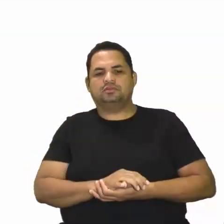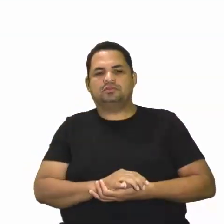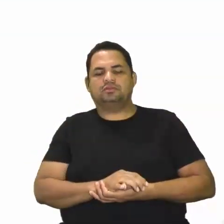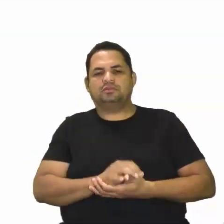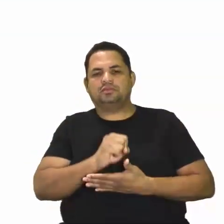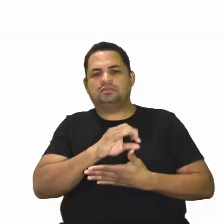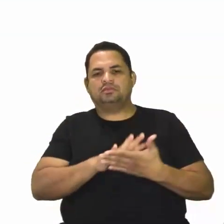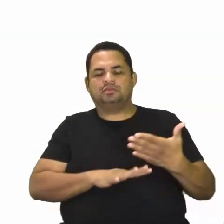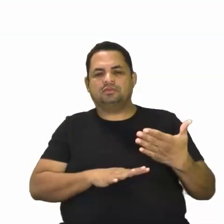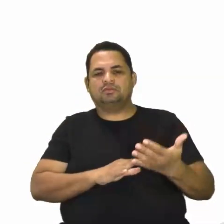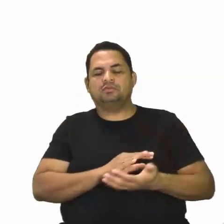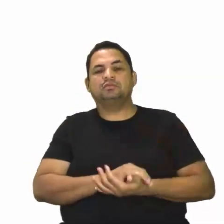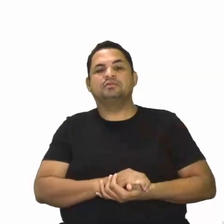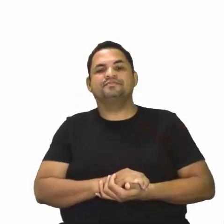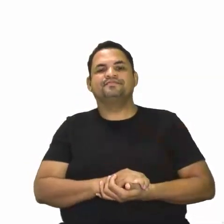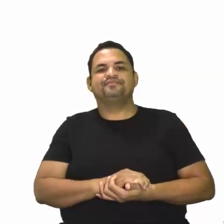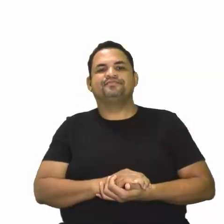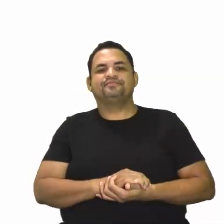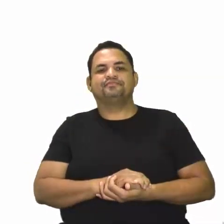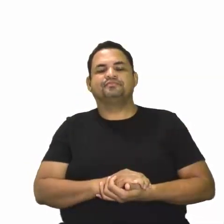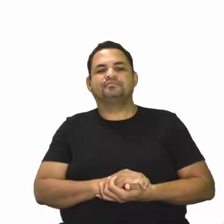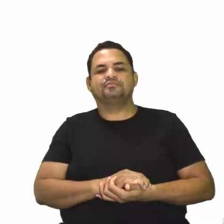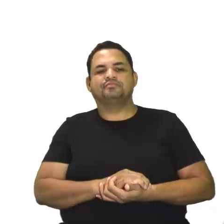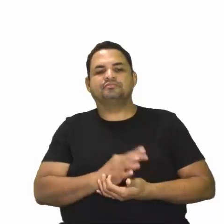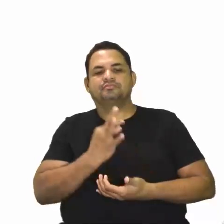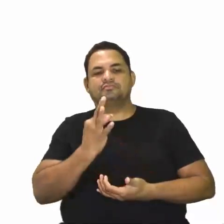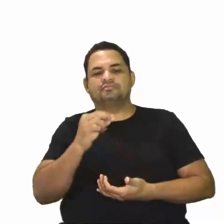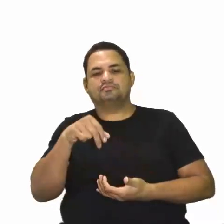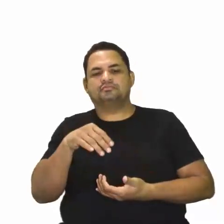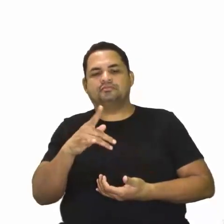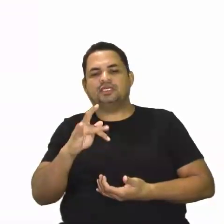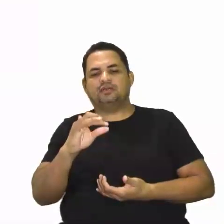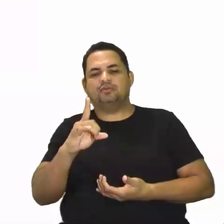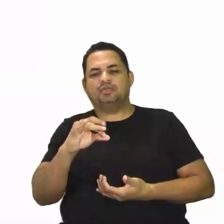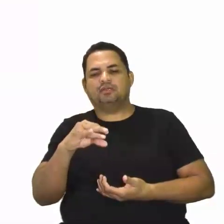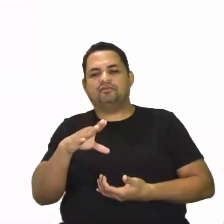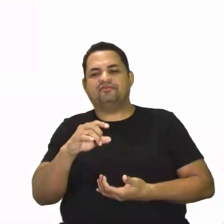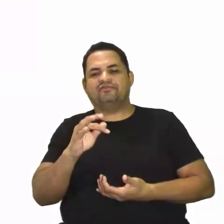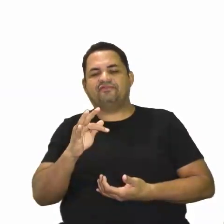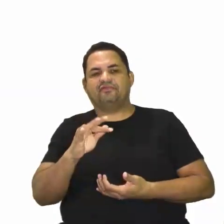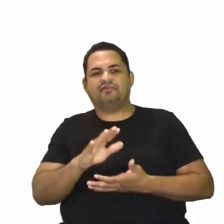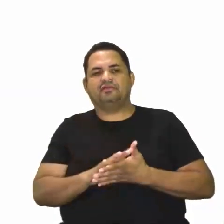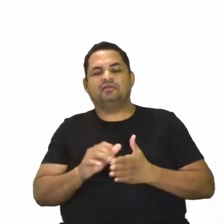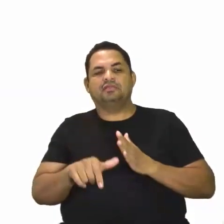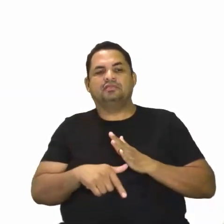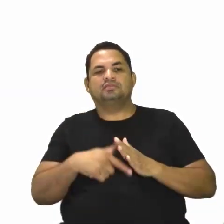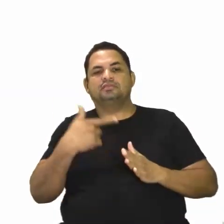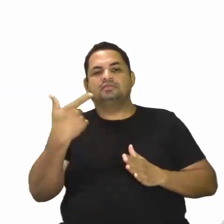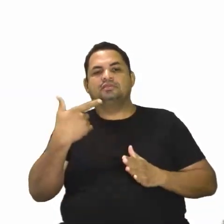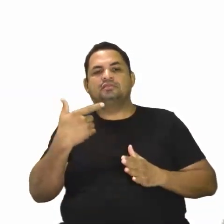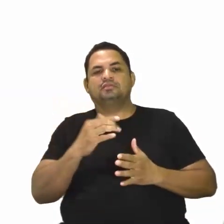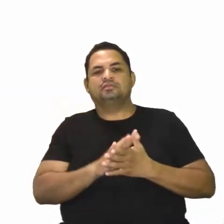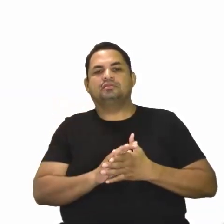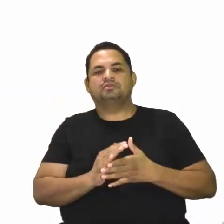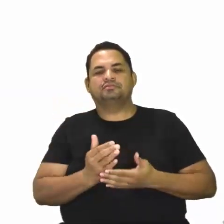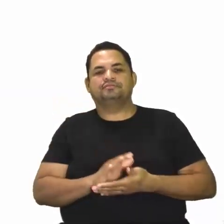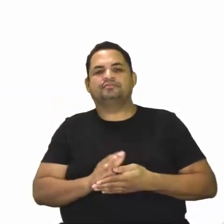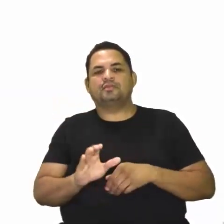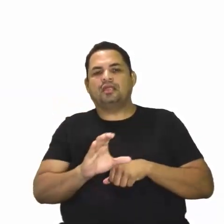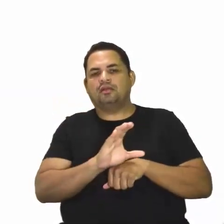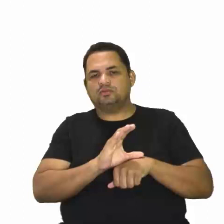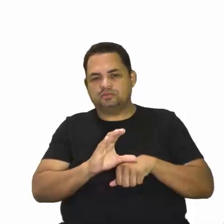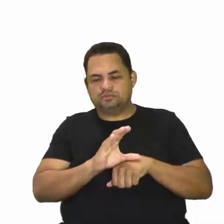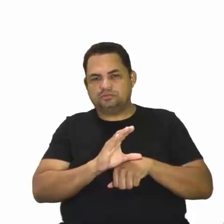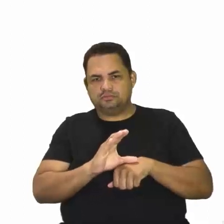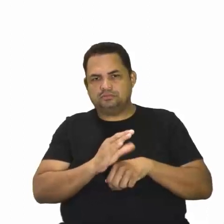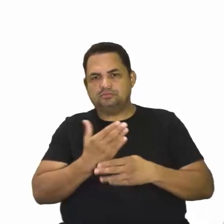dessa atividade. Tancredo Neves e Paulo Maluf. A segunda, ela fala o seguinte.